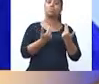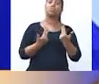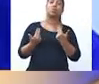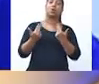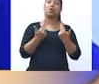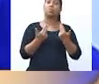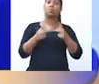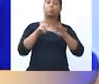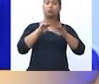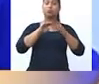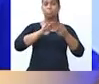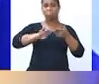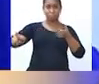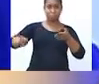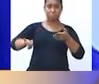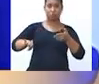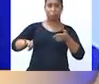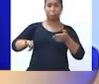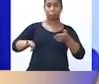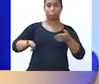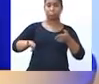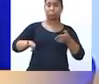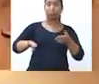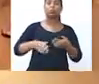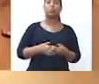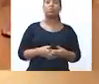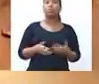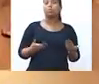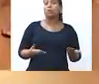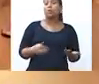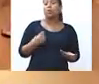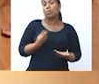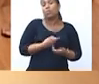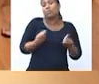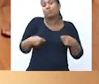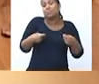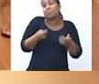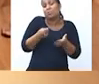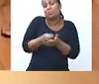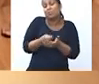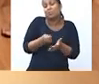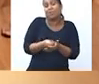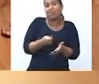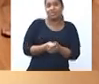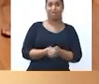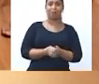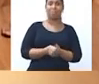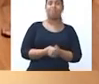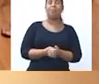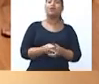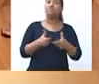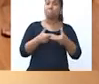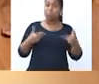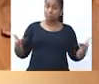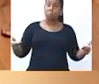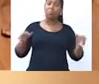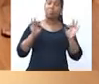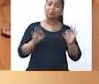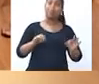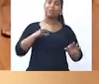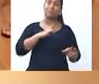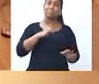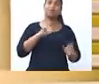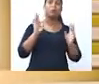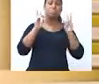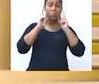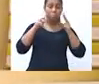nos exclui, nos, né? Nos exclui. Não deixa a gente aparecer. Então, acho que a gente precisa enfrentar isso, de que há, sim, um olhar